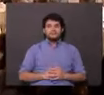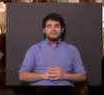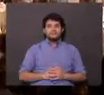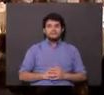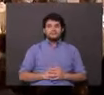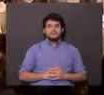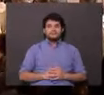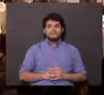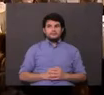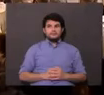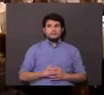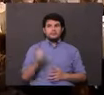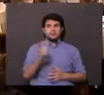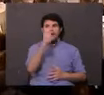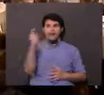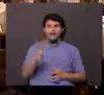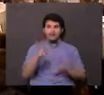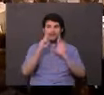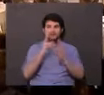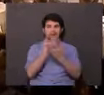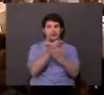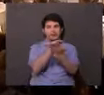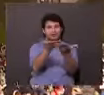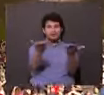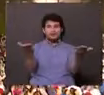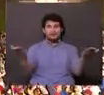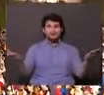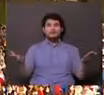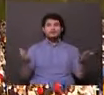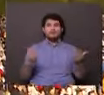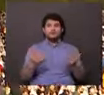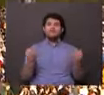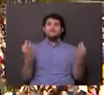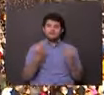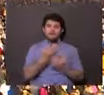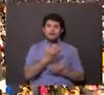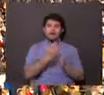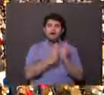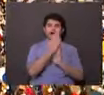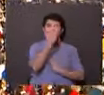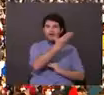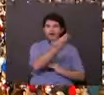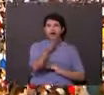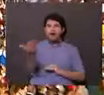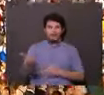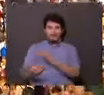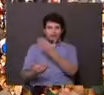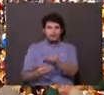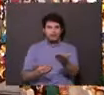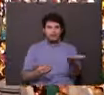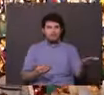Pax vobis. Et cum spiritu tuo.